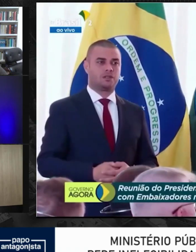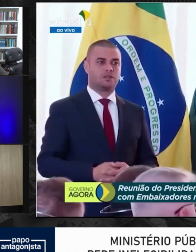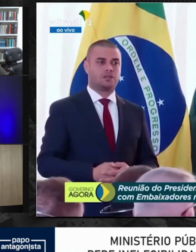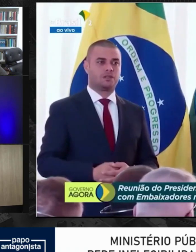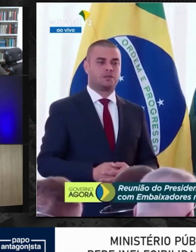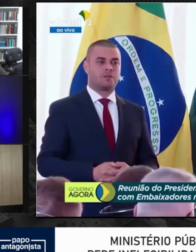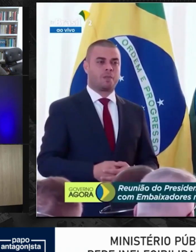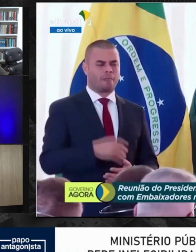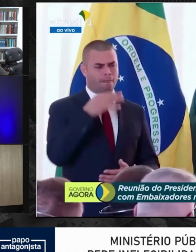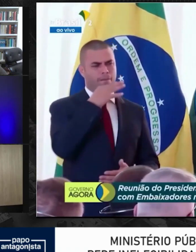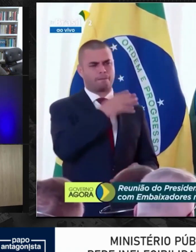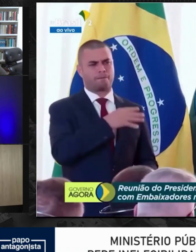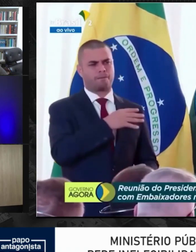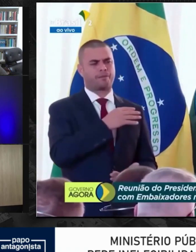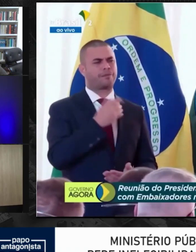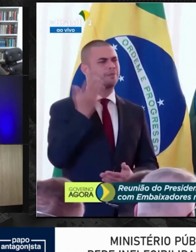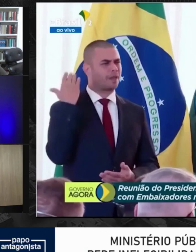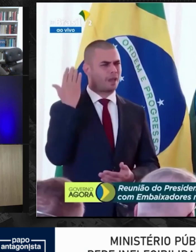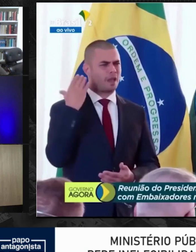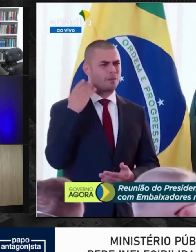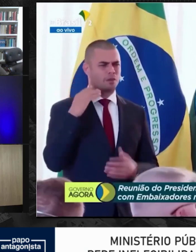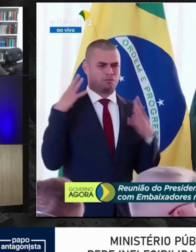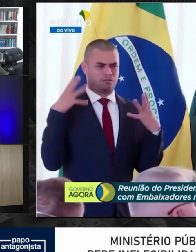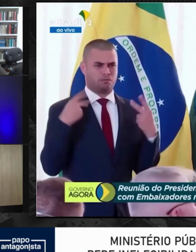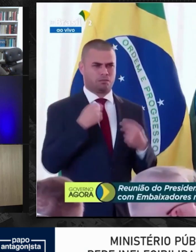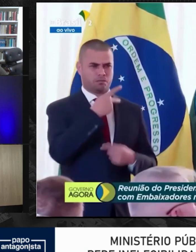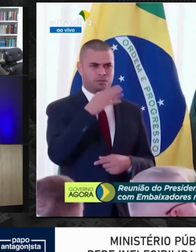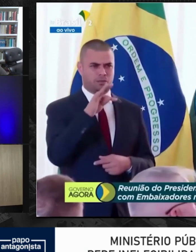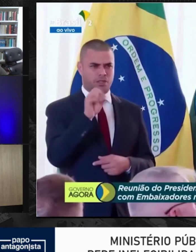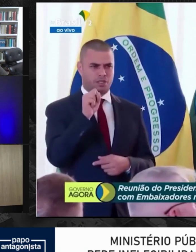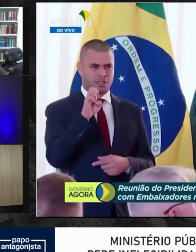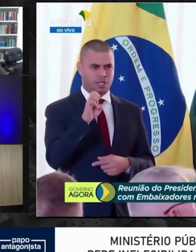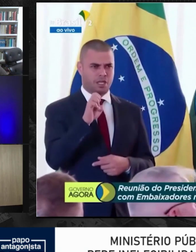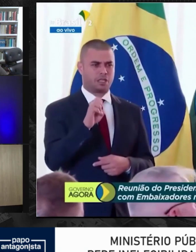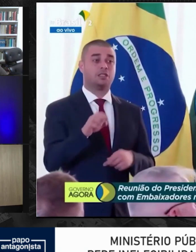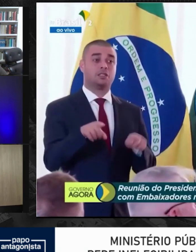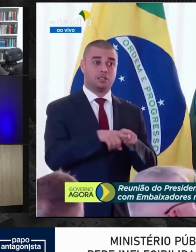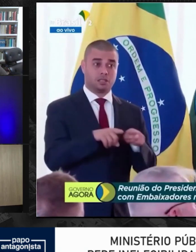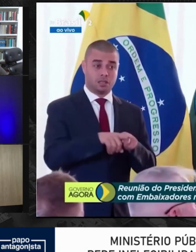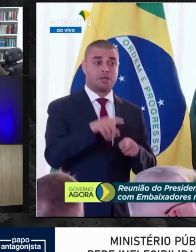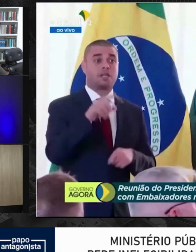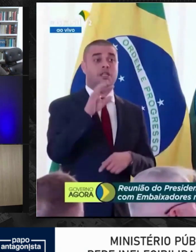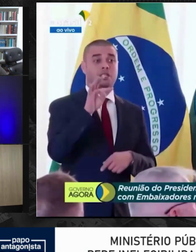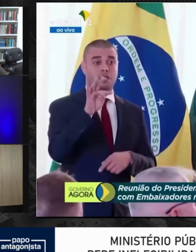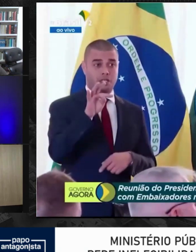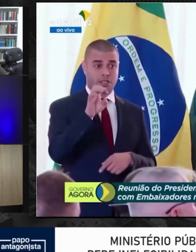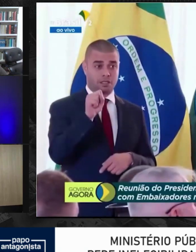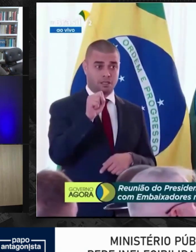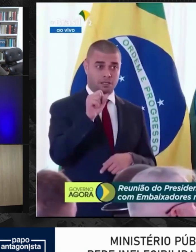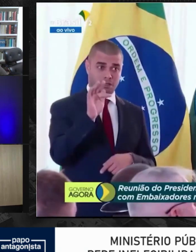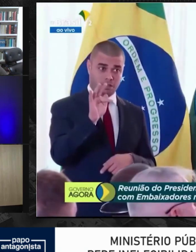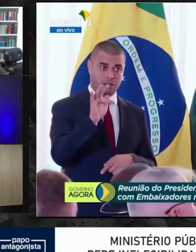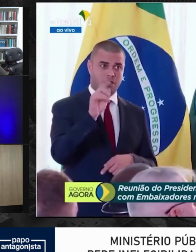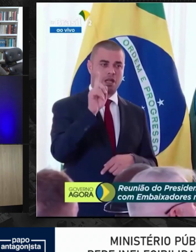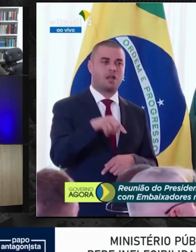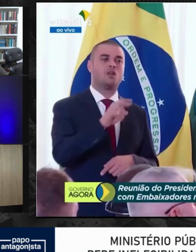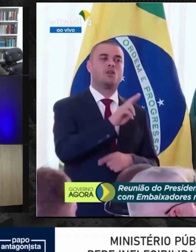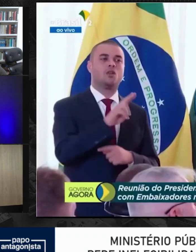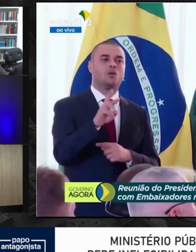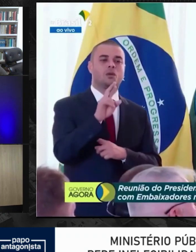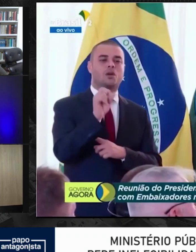o candidato adversário no caso Lula que seria o beneficiário esquemas espúrios imaginados